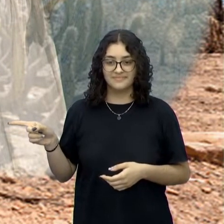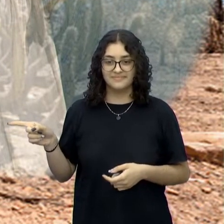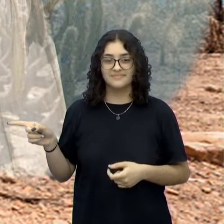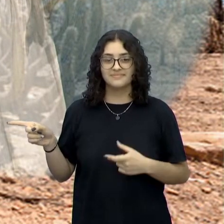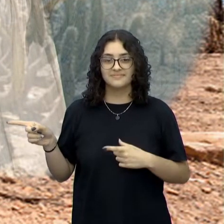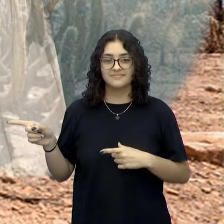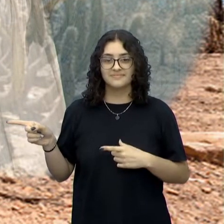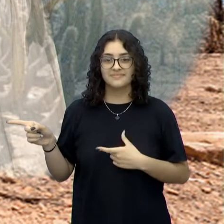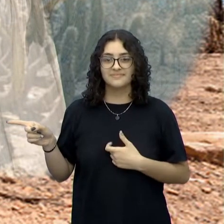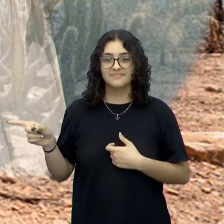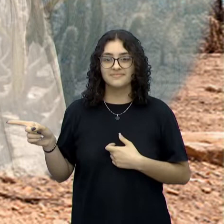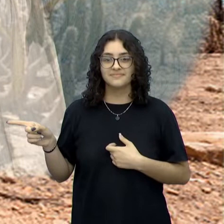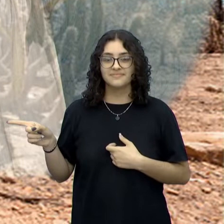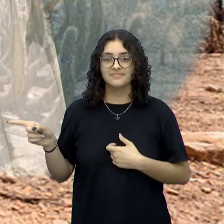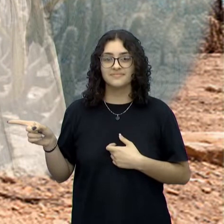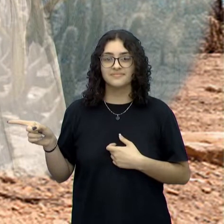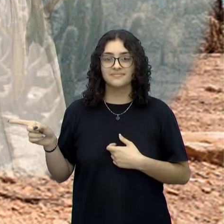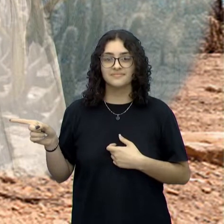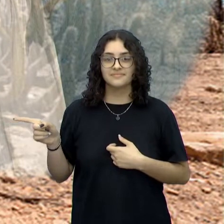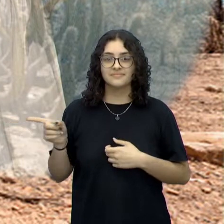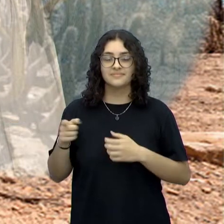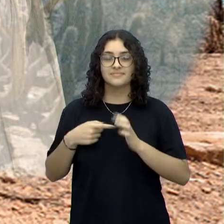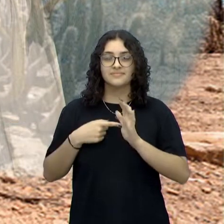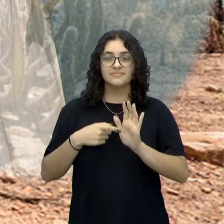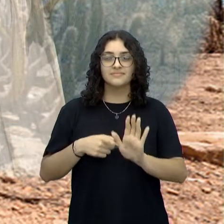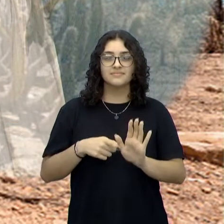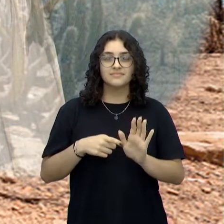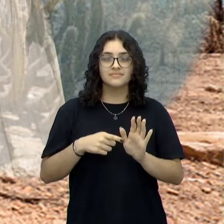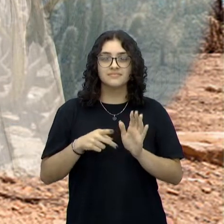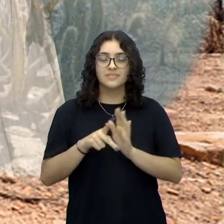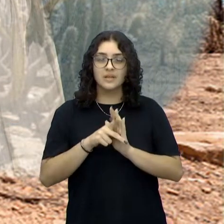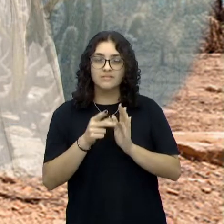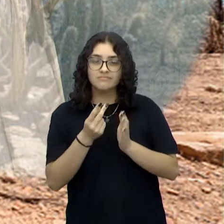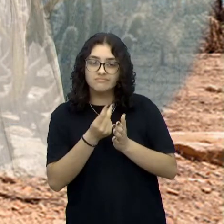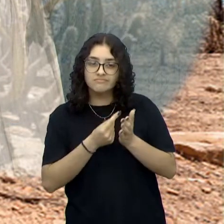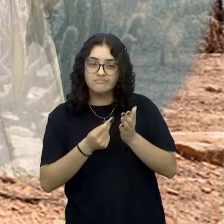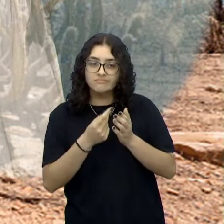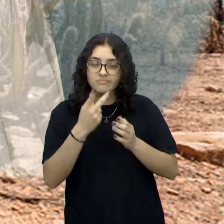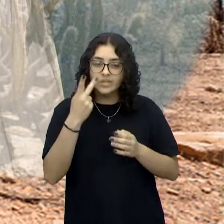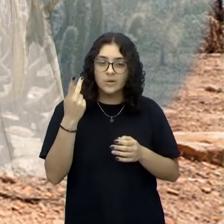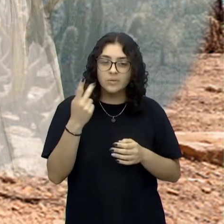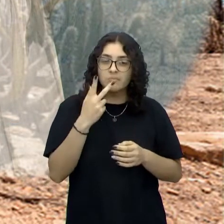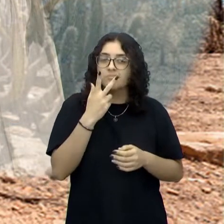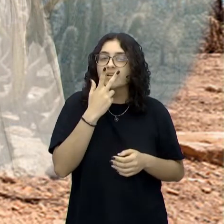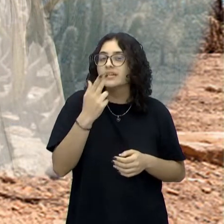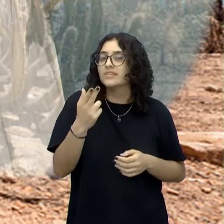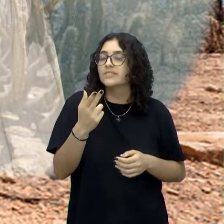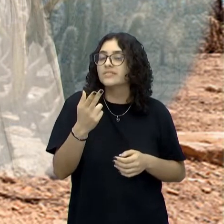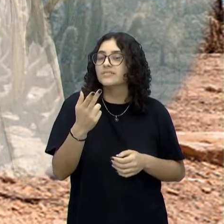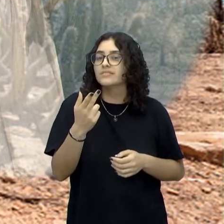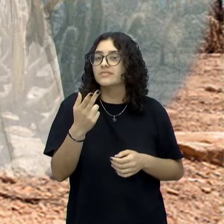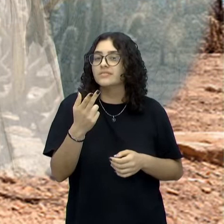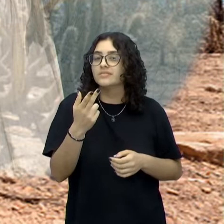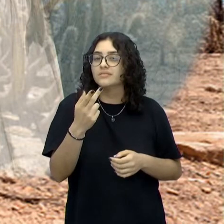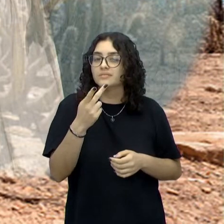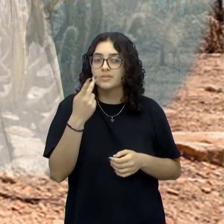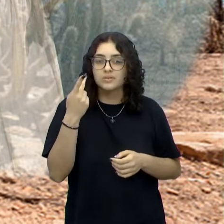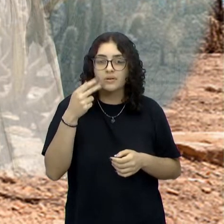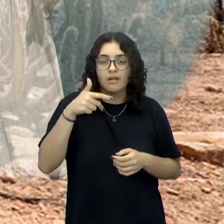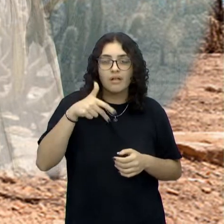direito, uma demonstração de uma figura, né? Um vulto aí de uma figura, como se fosse um